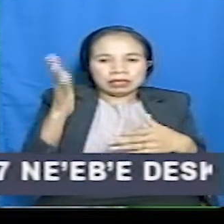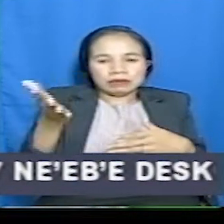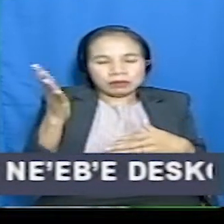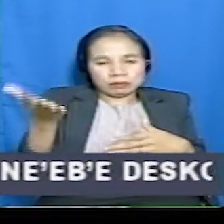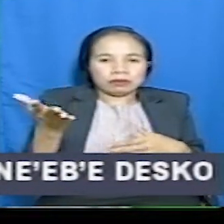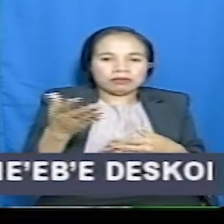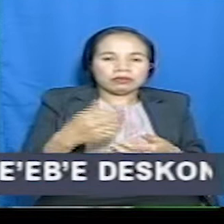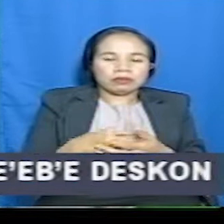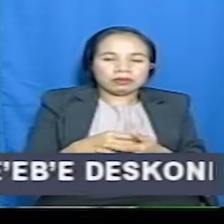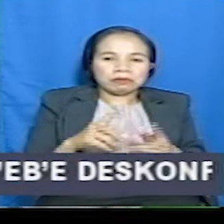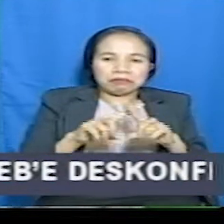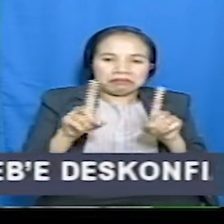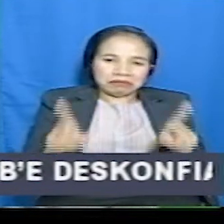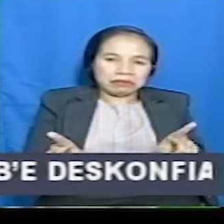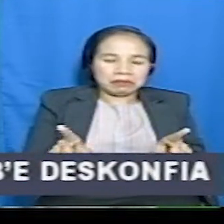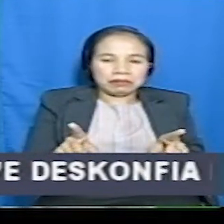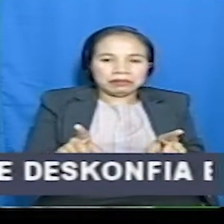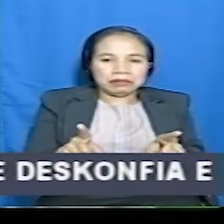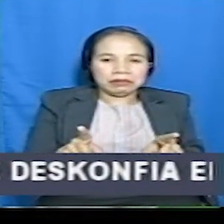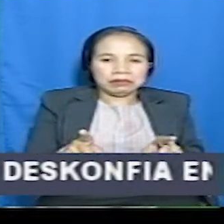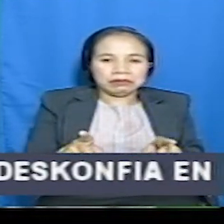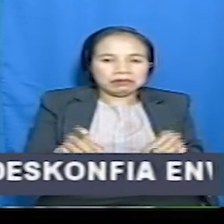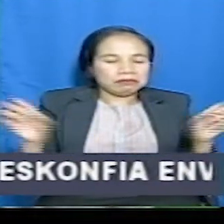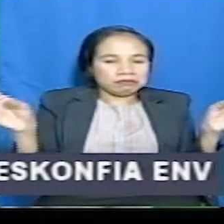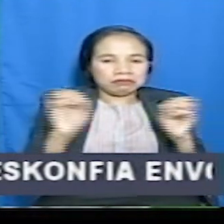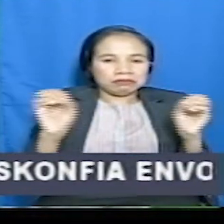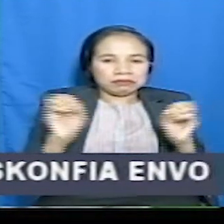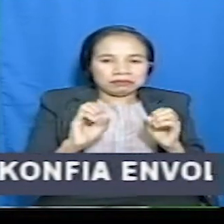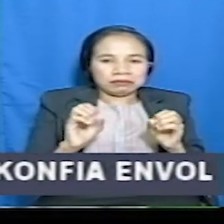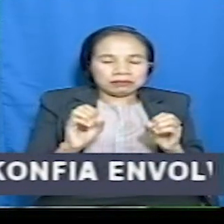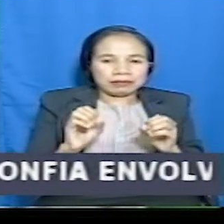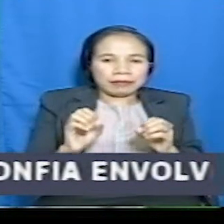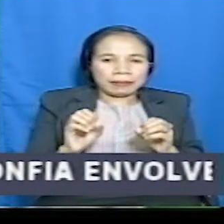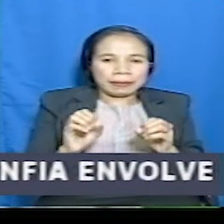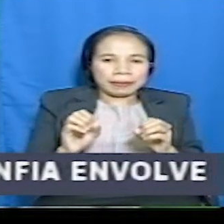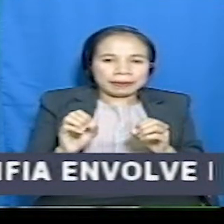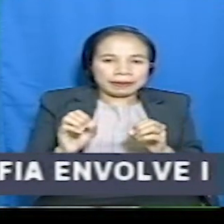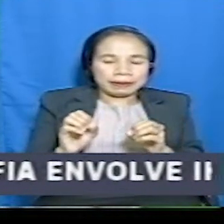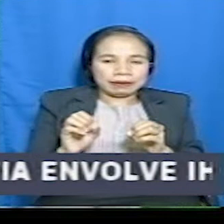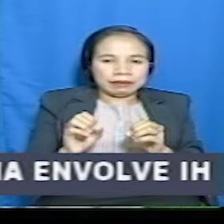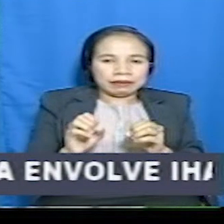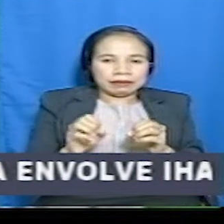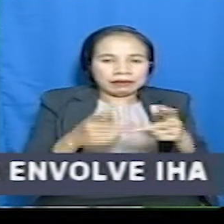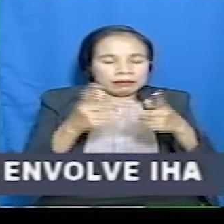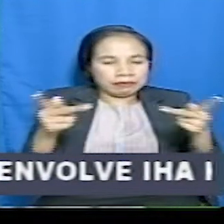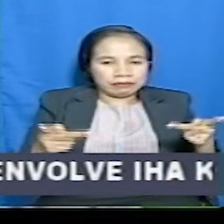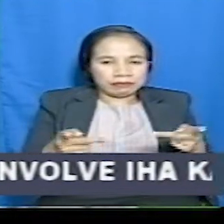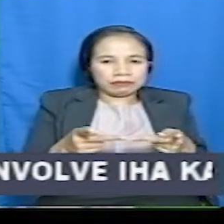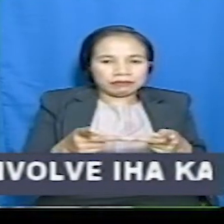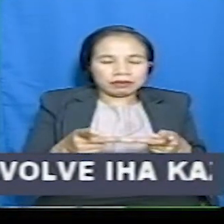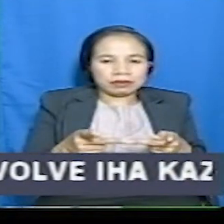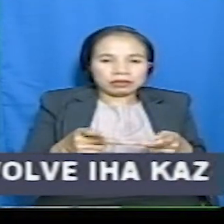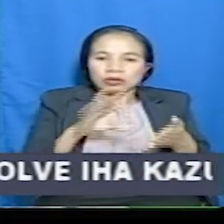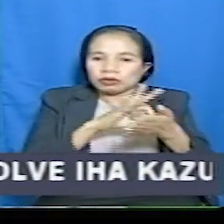50 dólares para a maioria. Mas bem, na realidade, a implementação é base. A